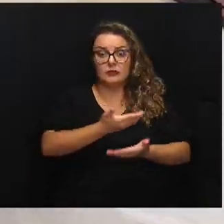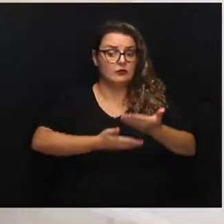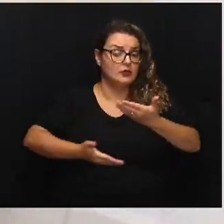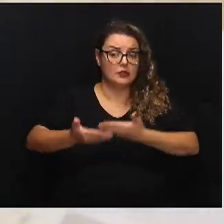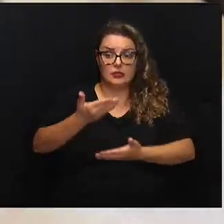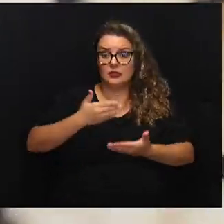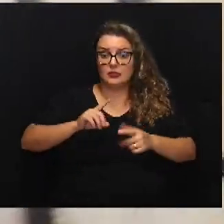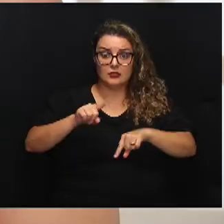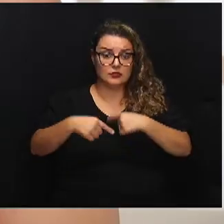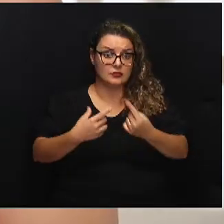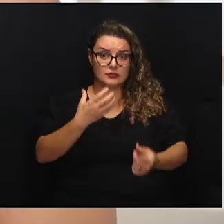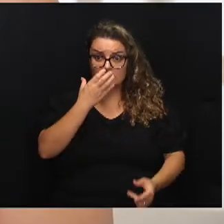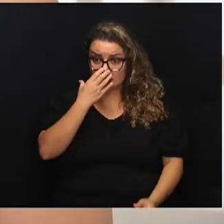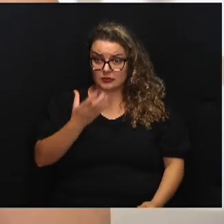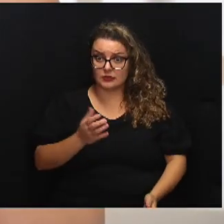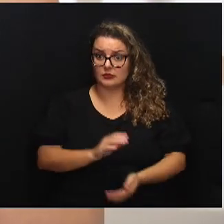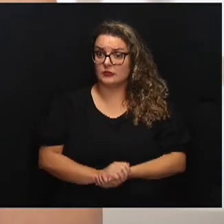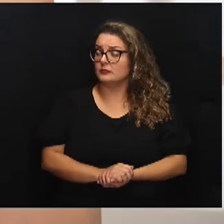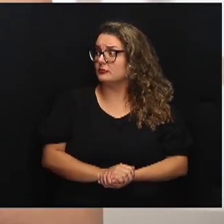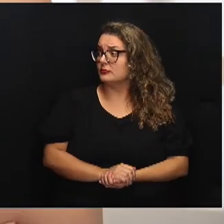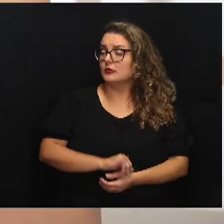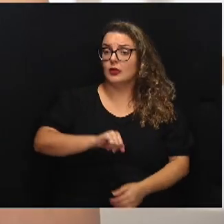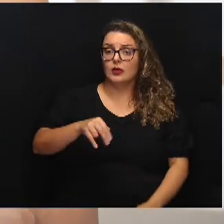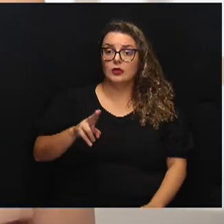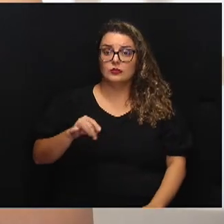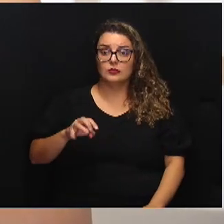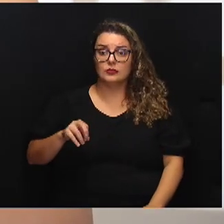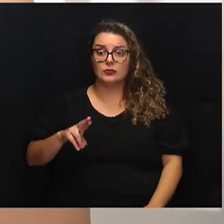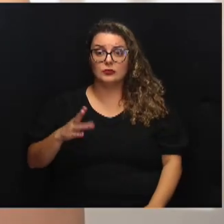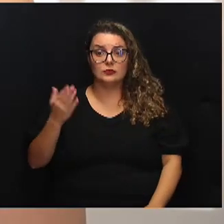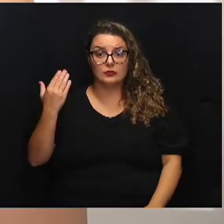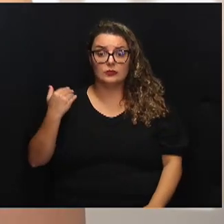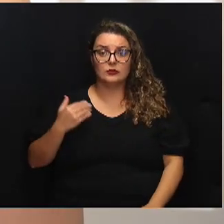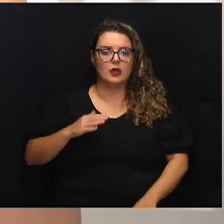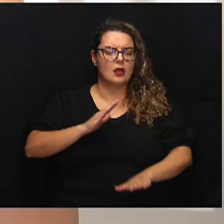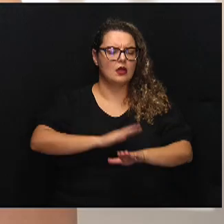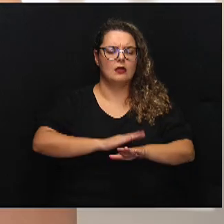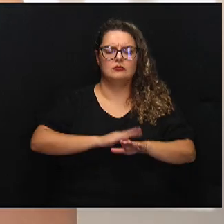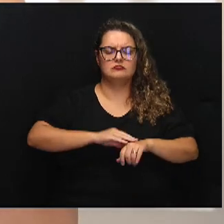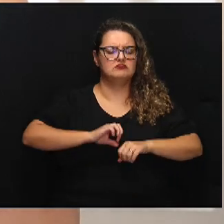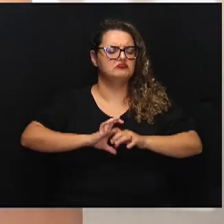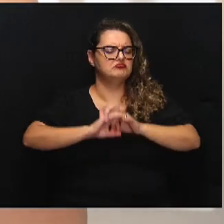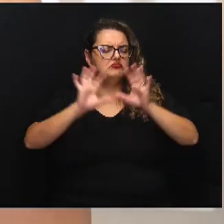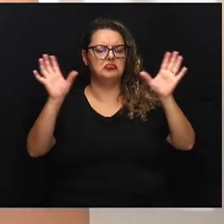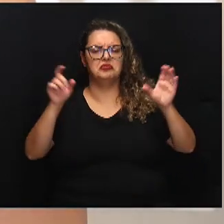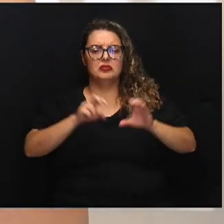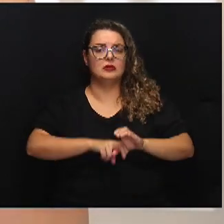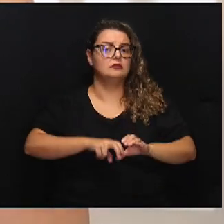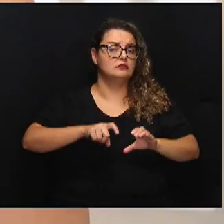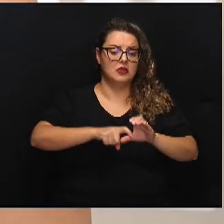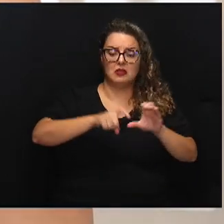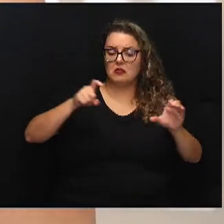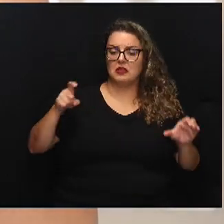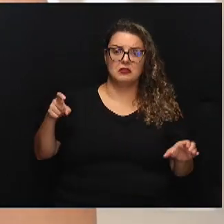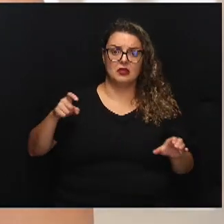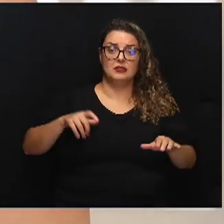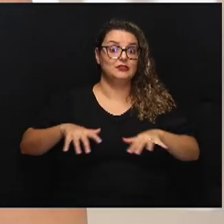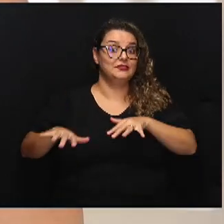com outros cães. O Júnior era muito ativo, independente, agitado,